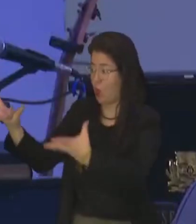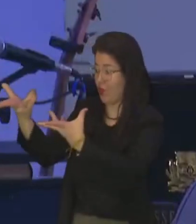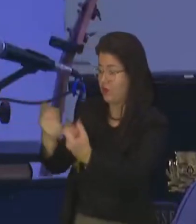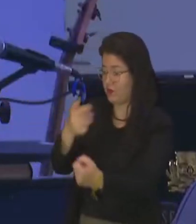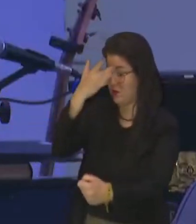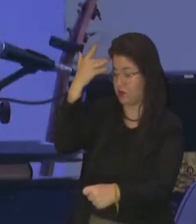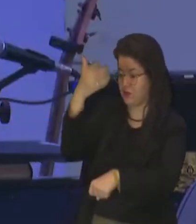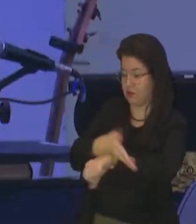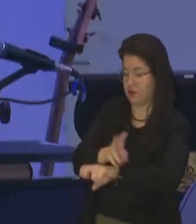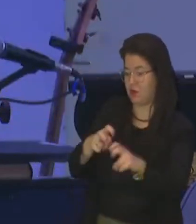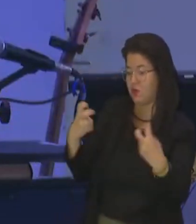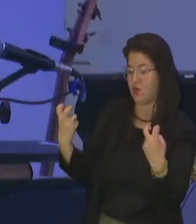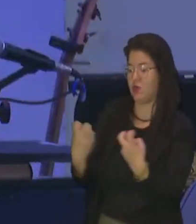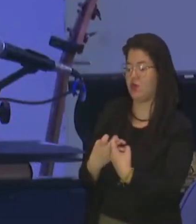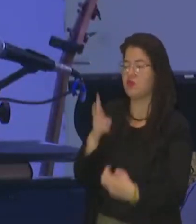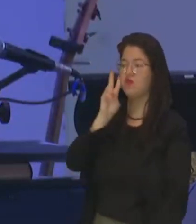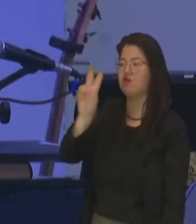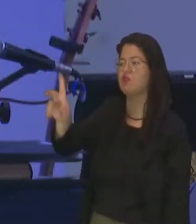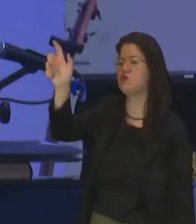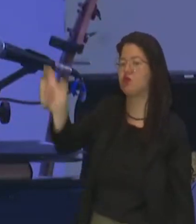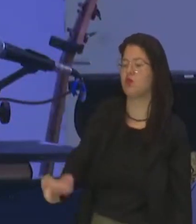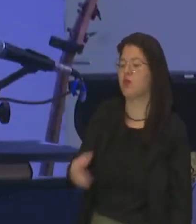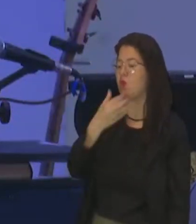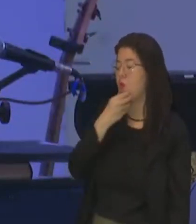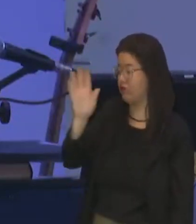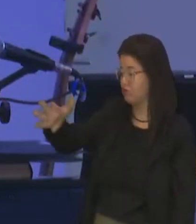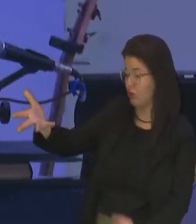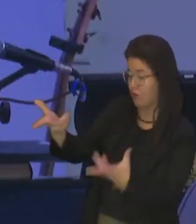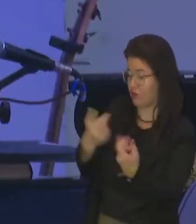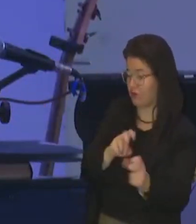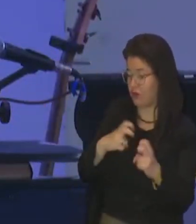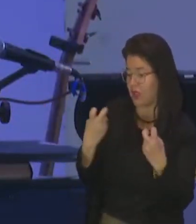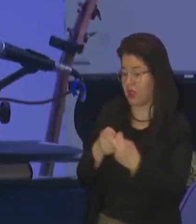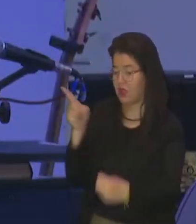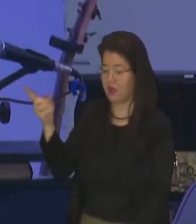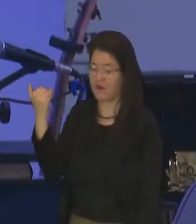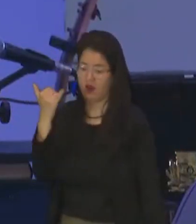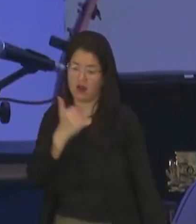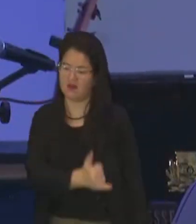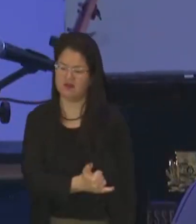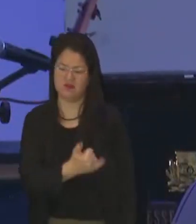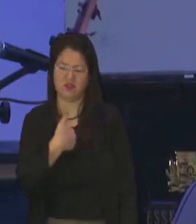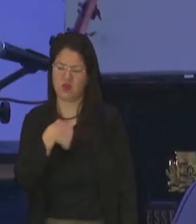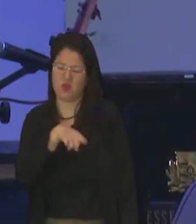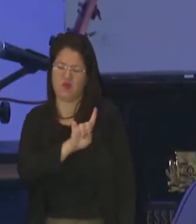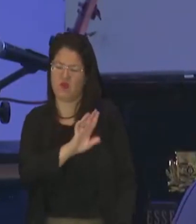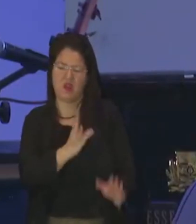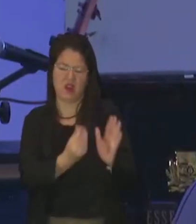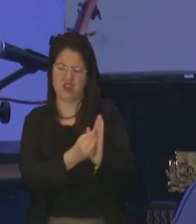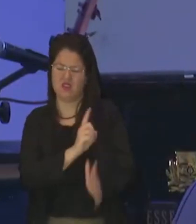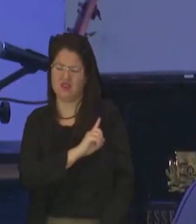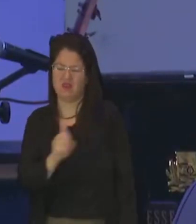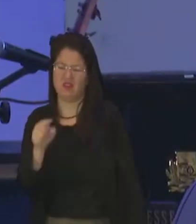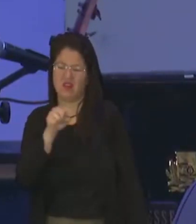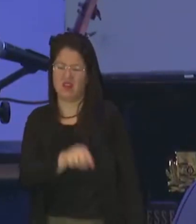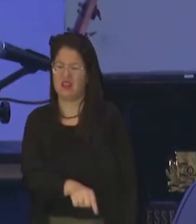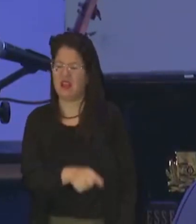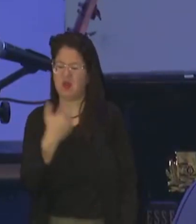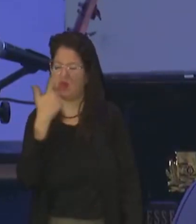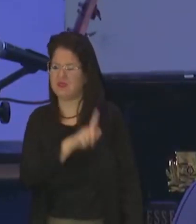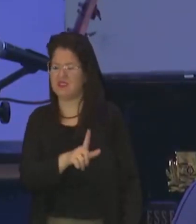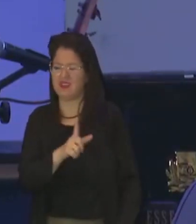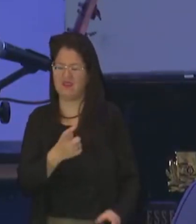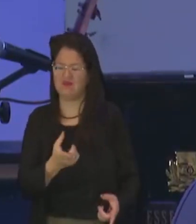noite, me deparo com este homem, convido para o culto, e ele diz assim: eu não vou aí nessa igreja, lá a gente não ganha nada.